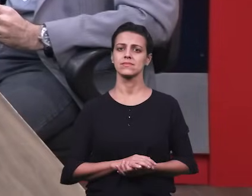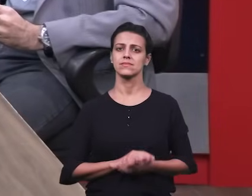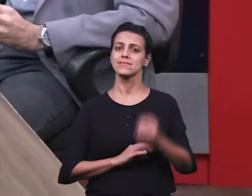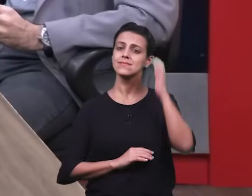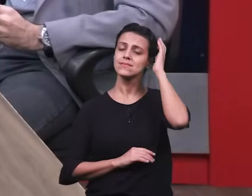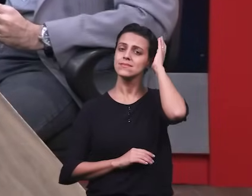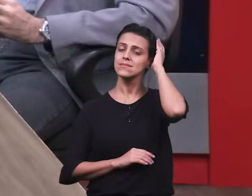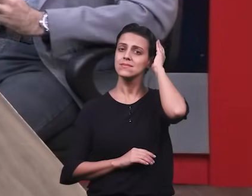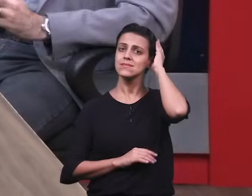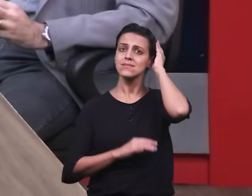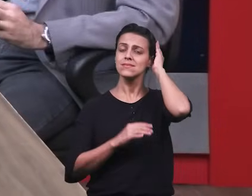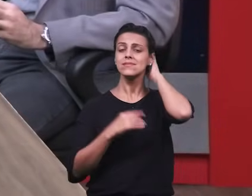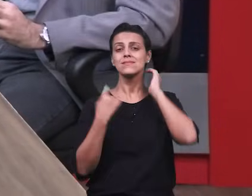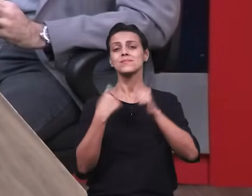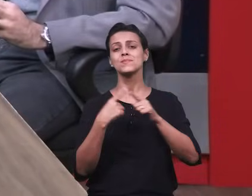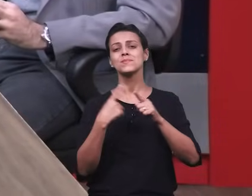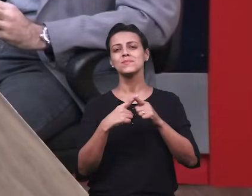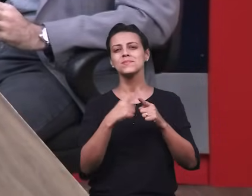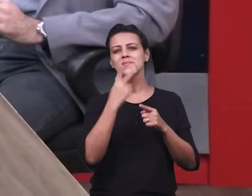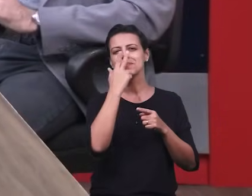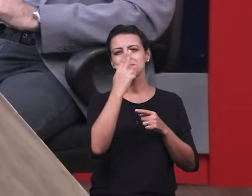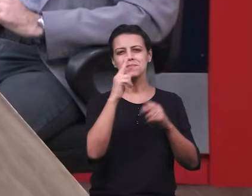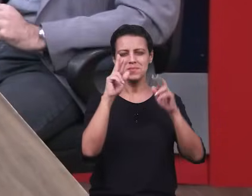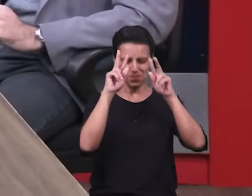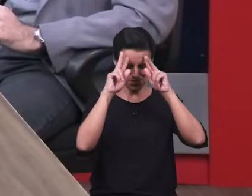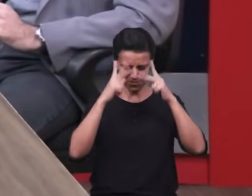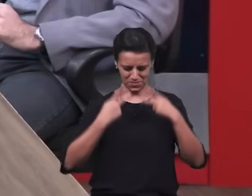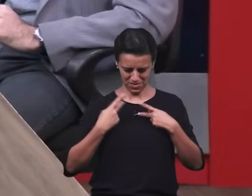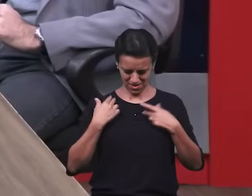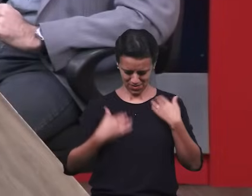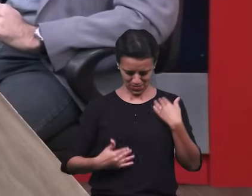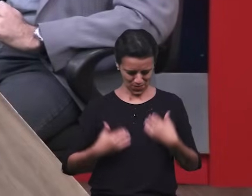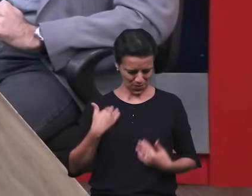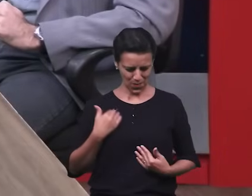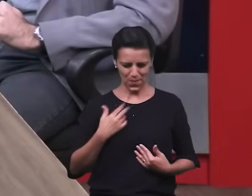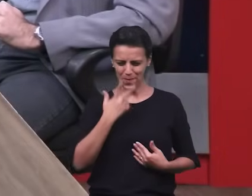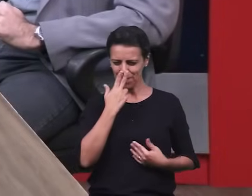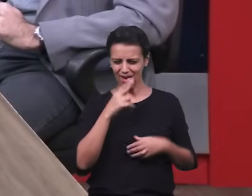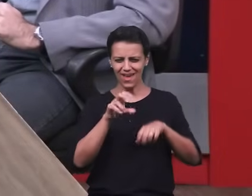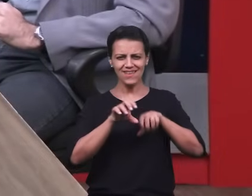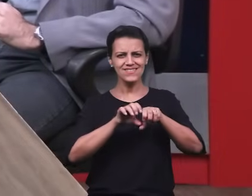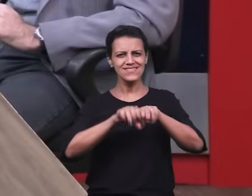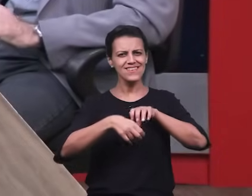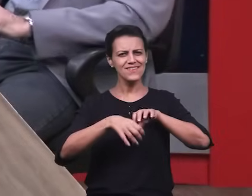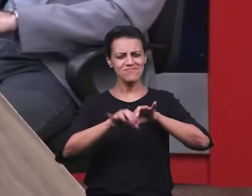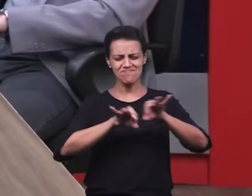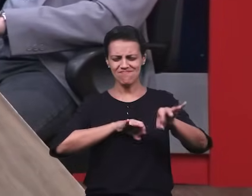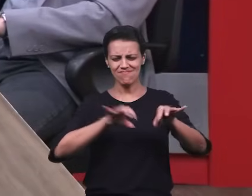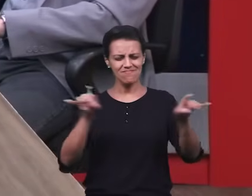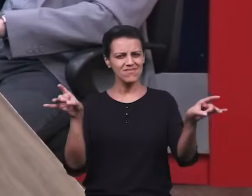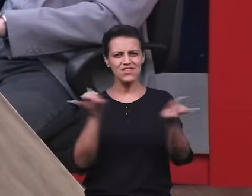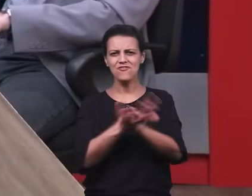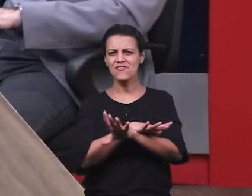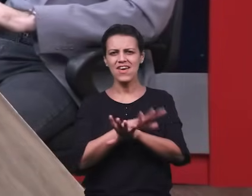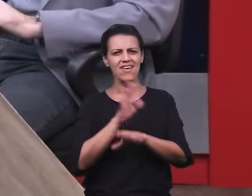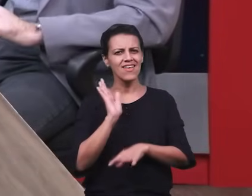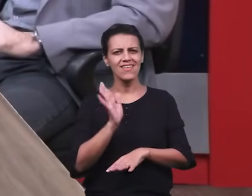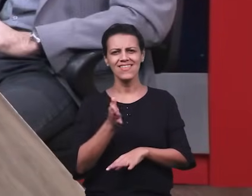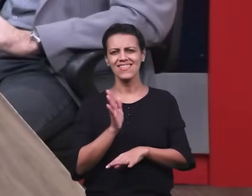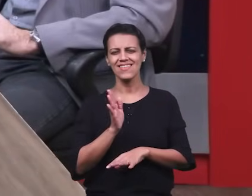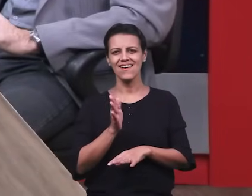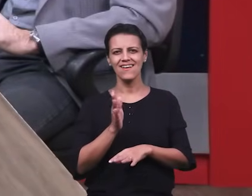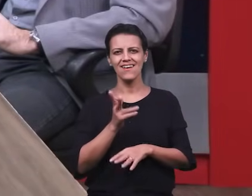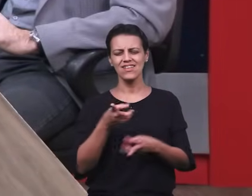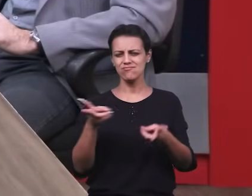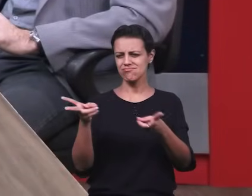o corpo humano ele tem uma engenharia formidável, né? Ele começa, para ele interagir com o meio externo, ele